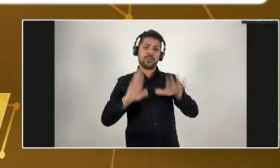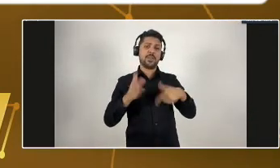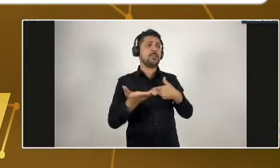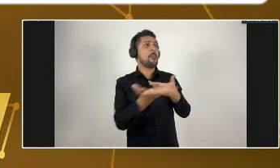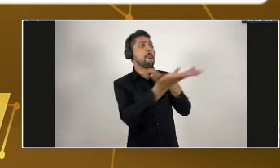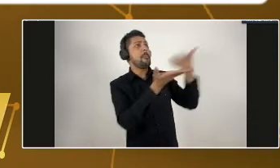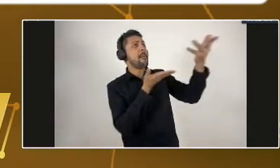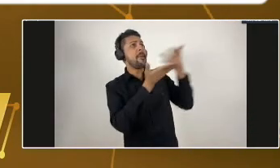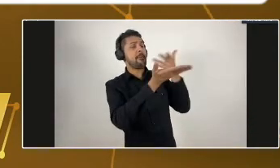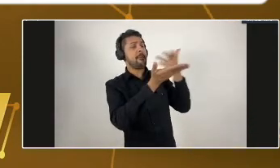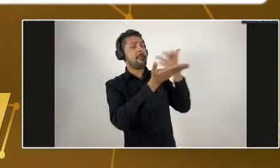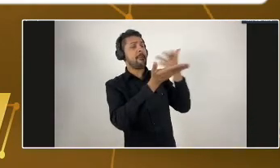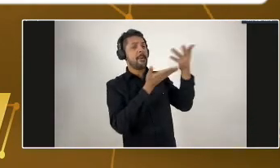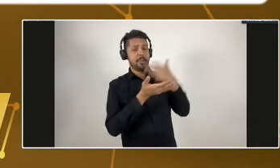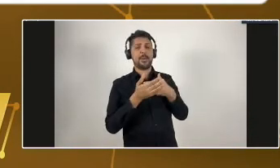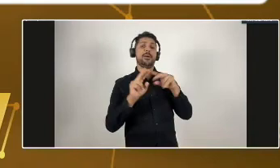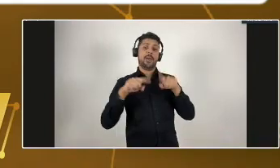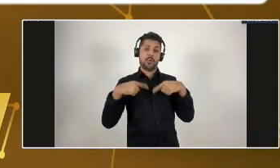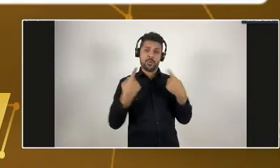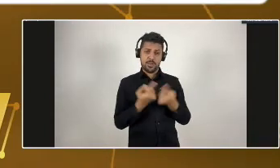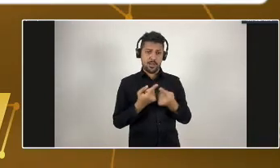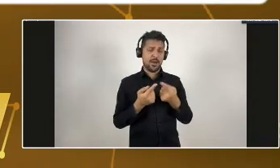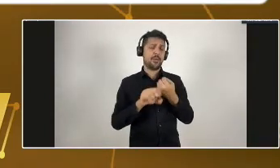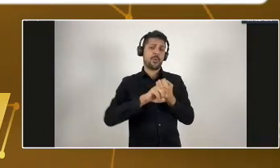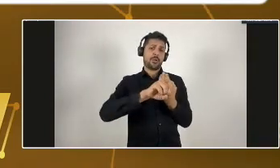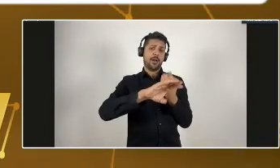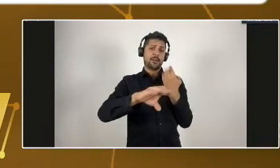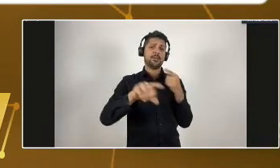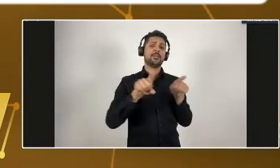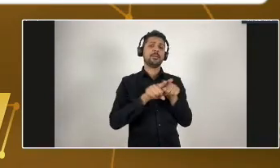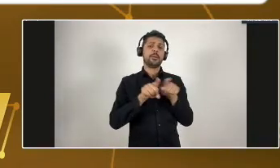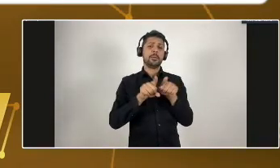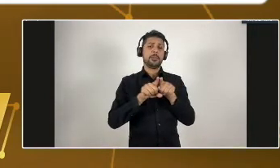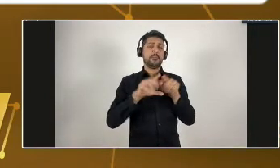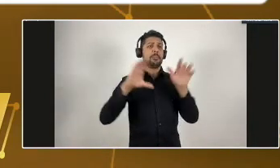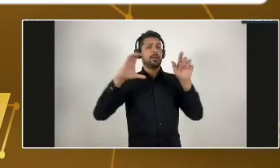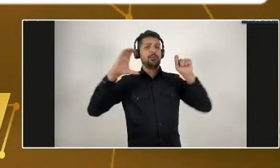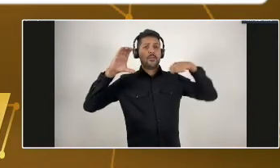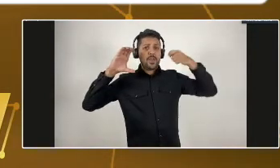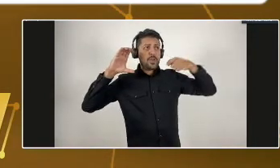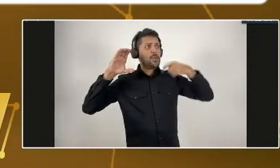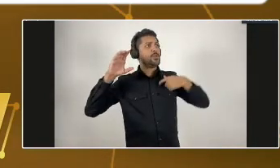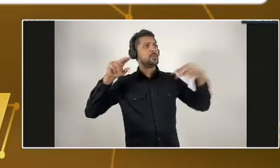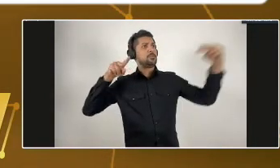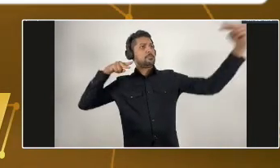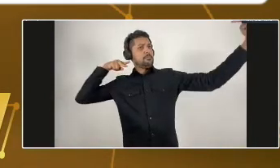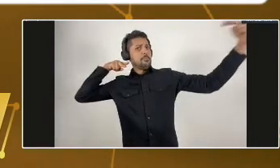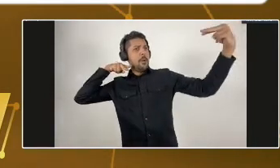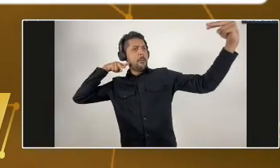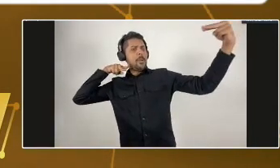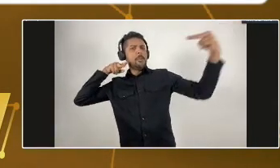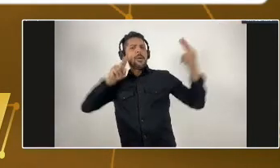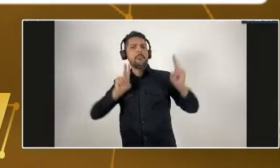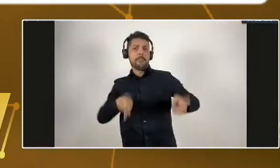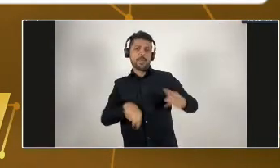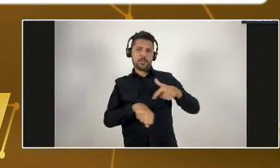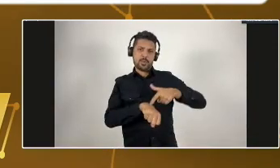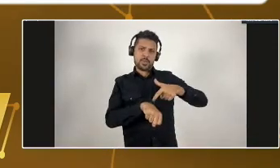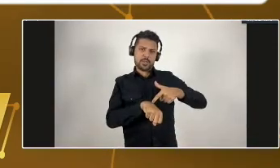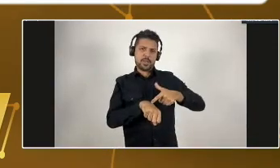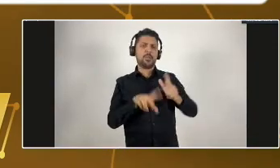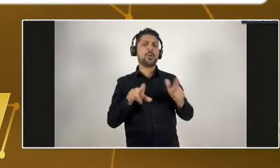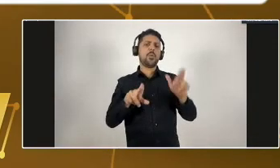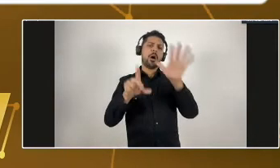bem interessante. Isso é um recurso que eu já usei bastante e é muito útil. Temos aqui também outro